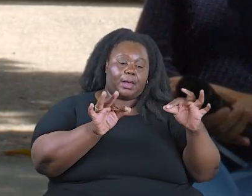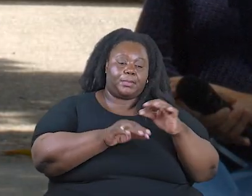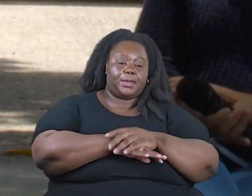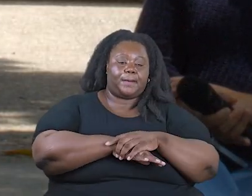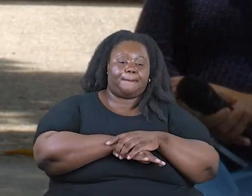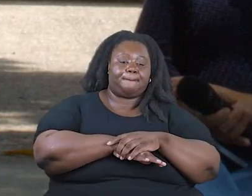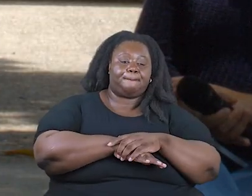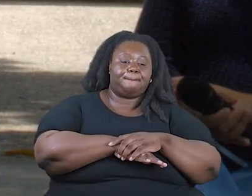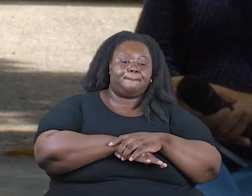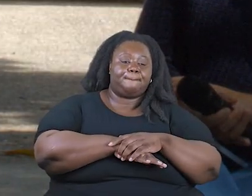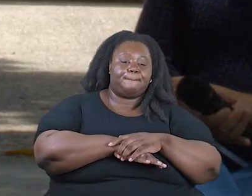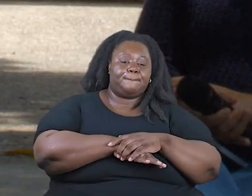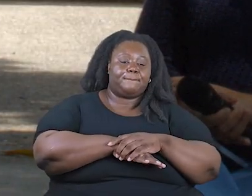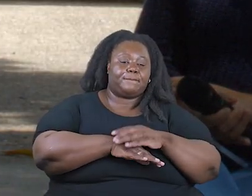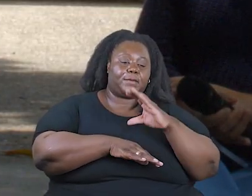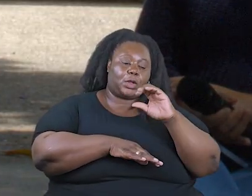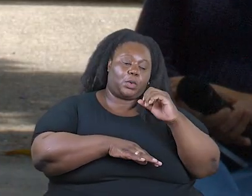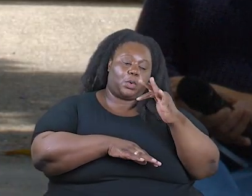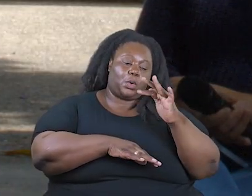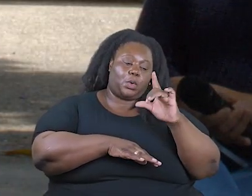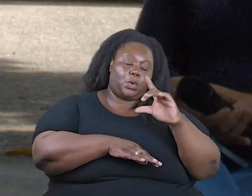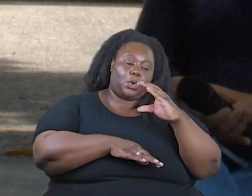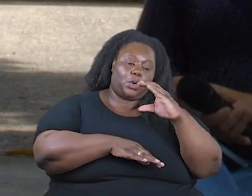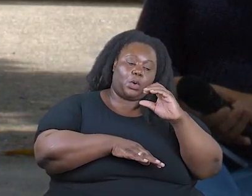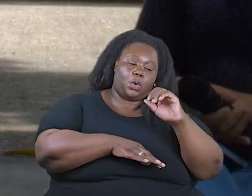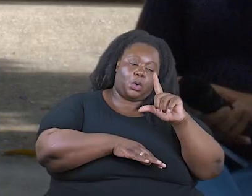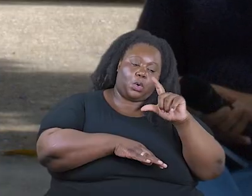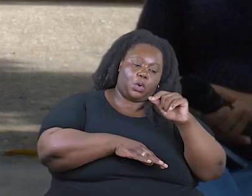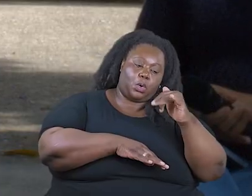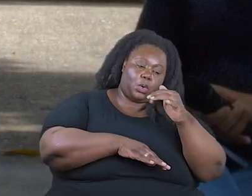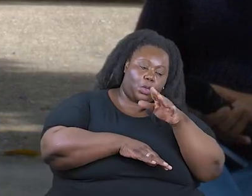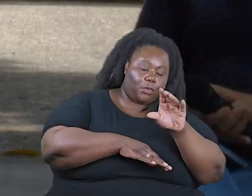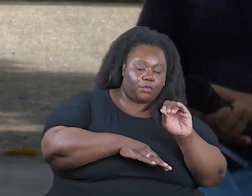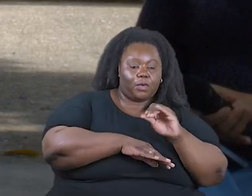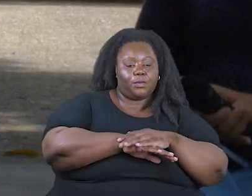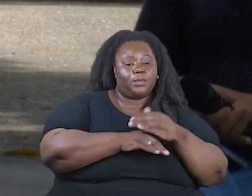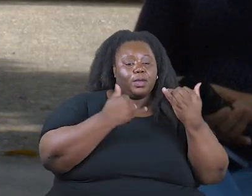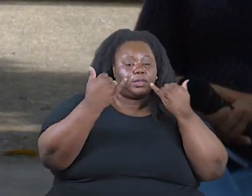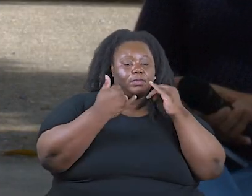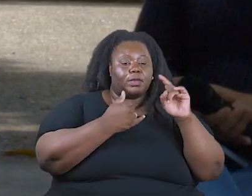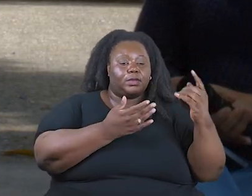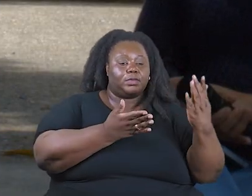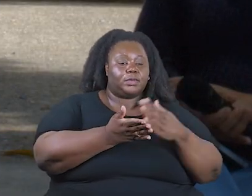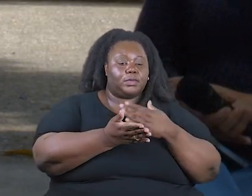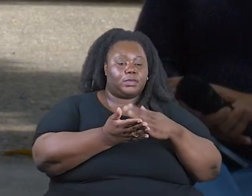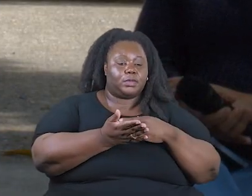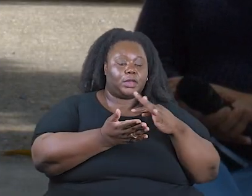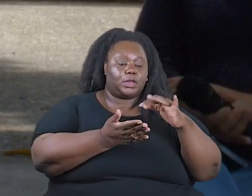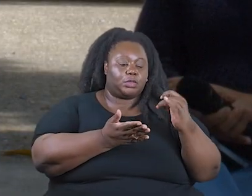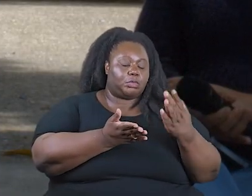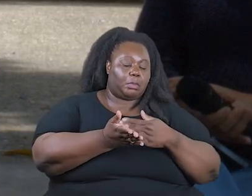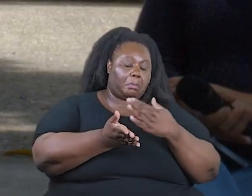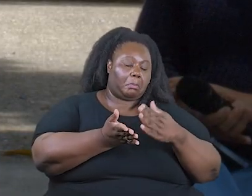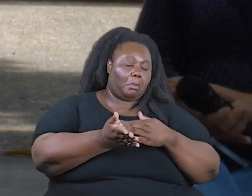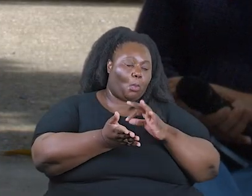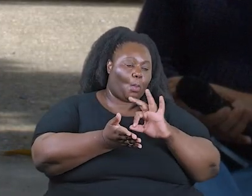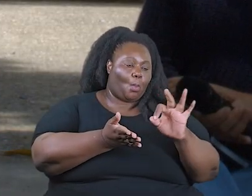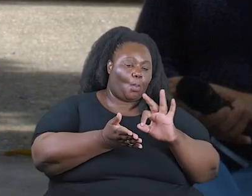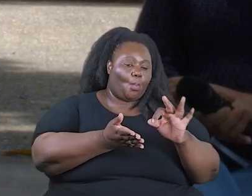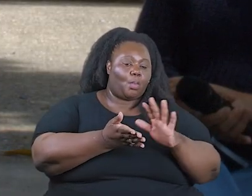capa e o colofão com as informações sobre a publicação. As outras páginas são todas em